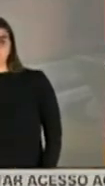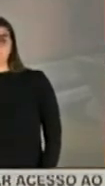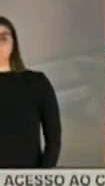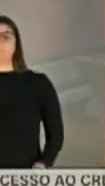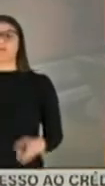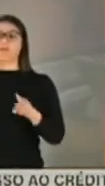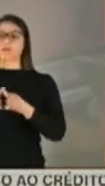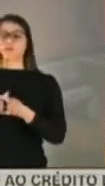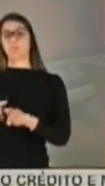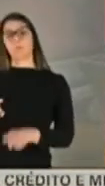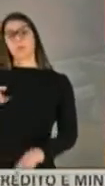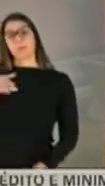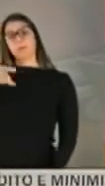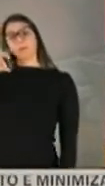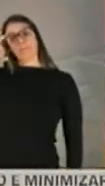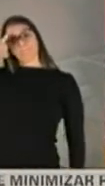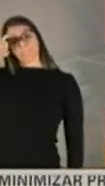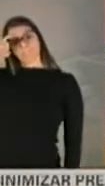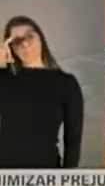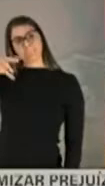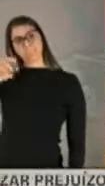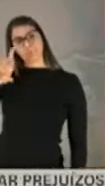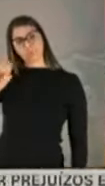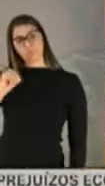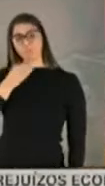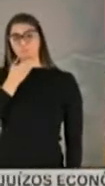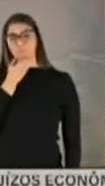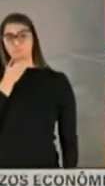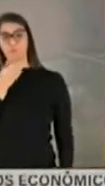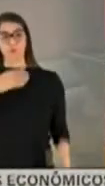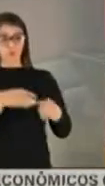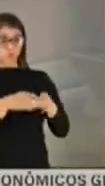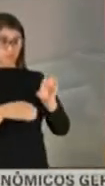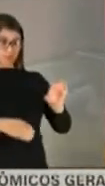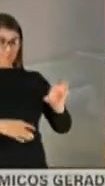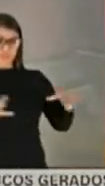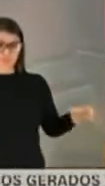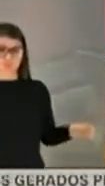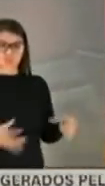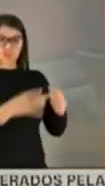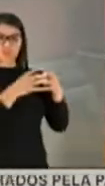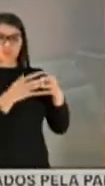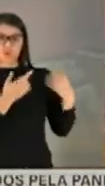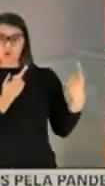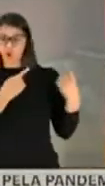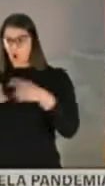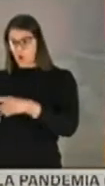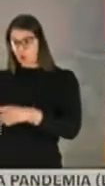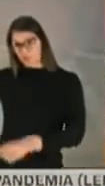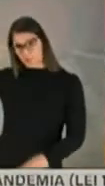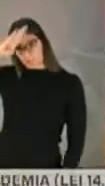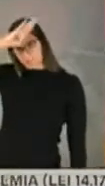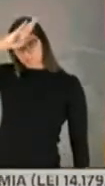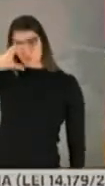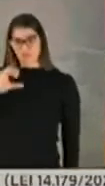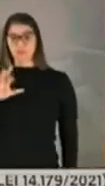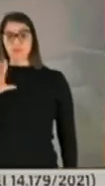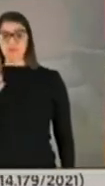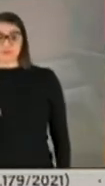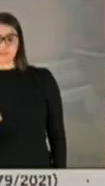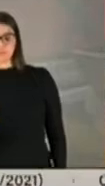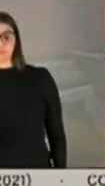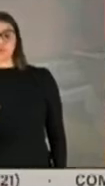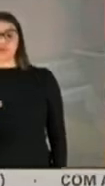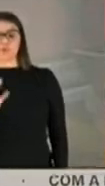também posta a esquerda unida contra Bolsonaro. Ciro Gomes surta e ataca Maria